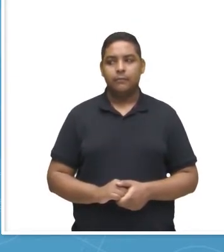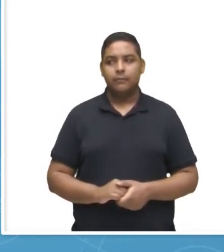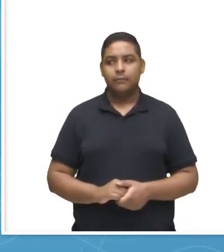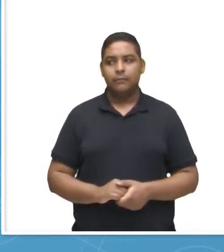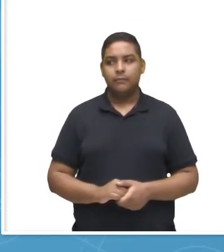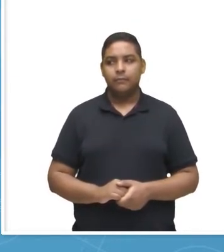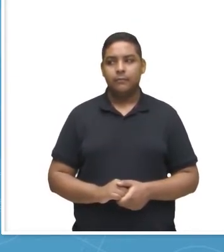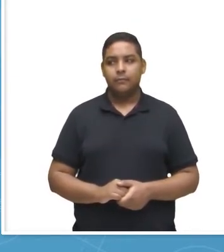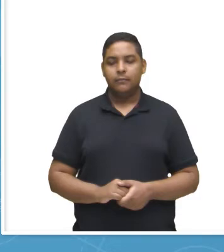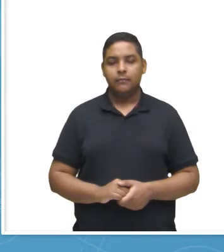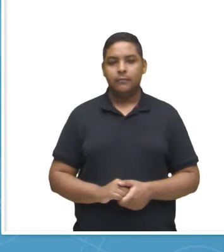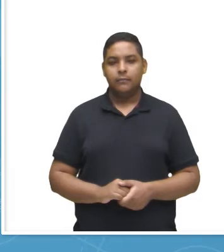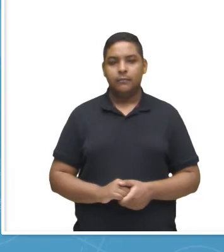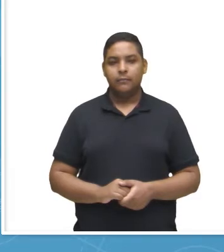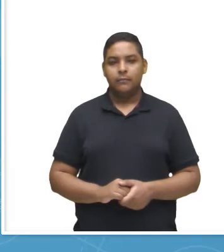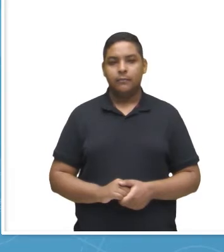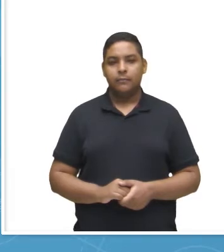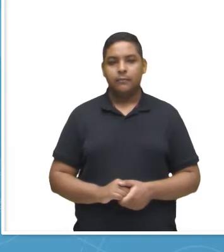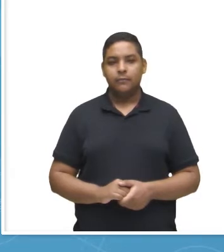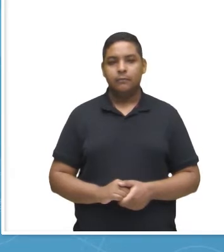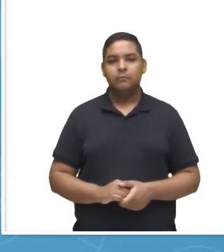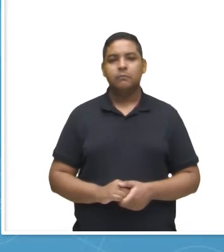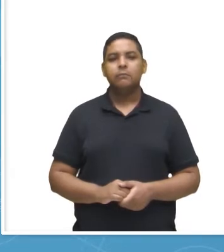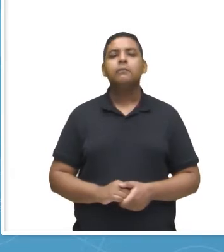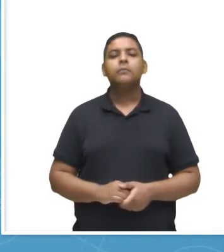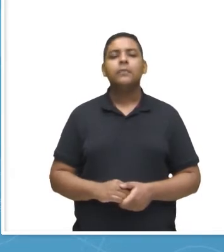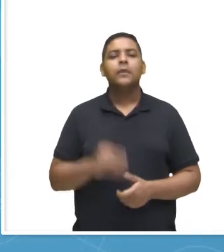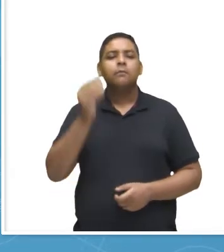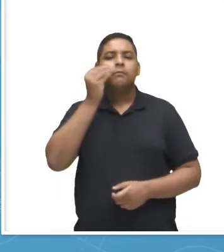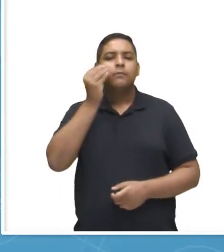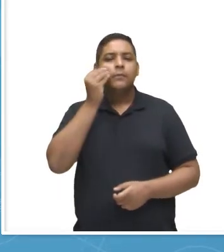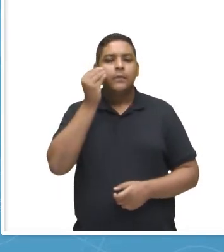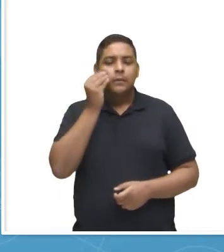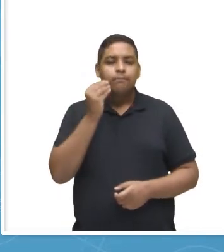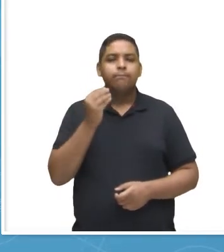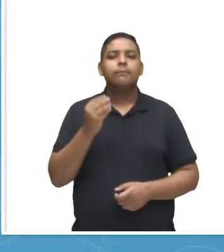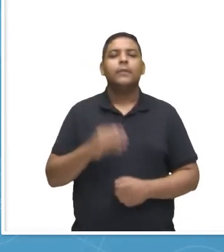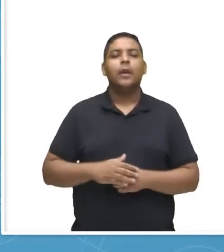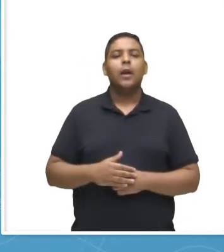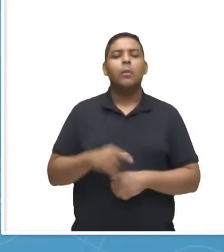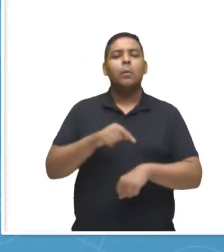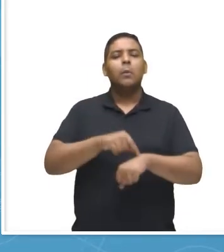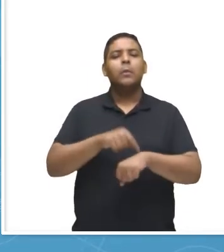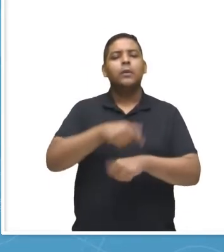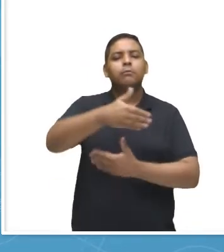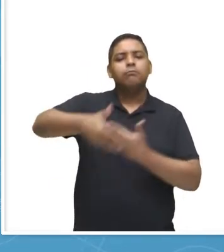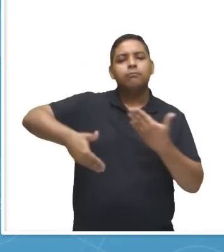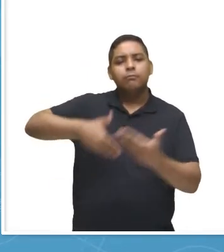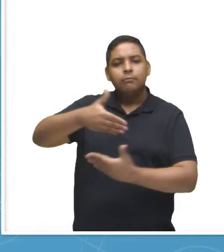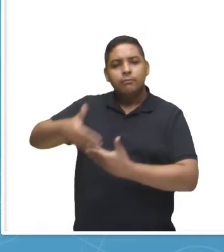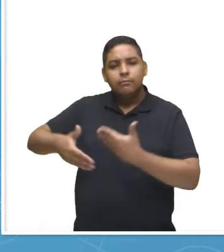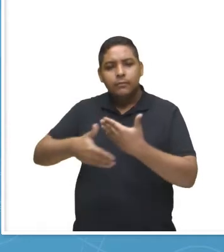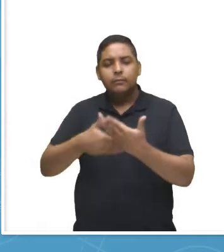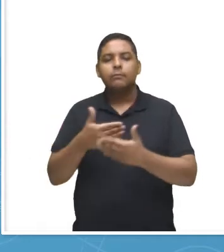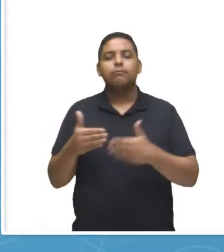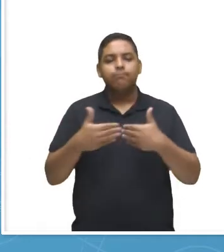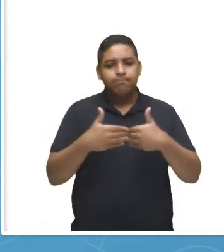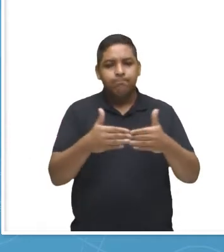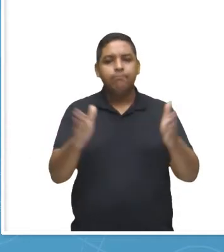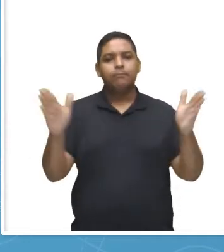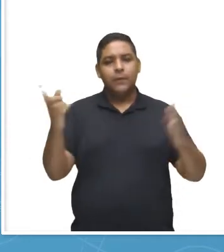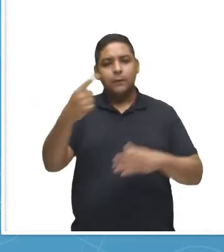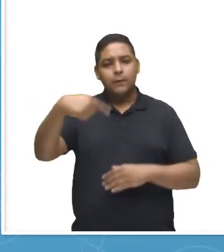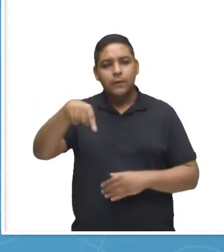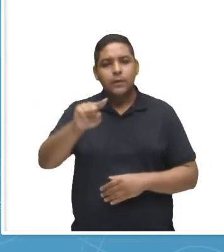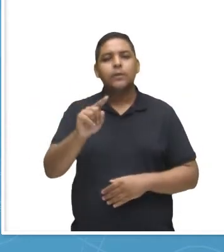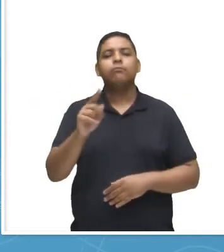Muito bem. Pessoal, eu gostaria que vocês procurassem entender aqui que o momento da interatividade é um momento aberto, um espaço aberto para que vocês exponham